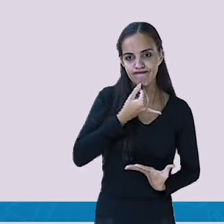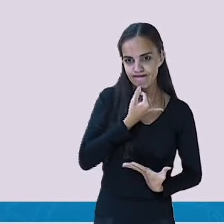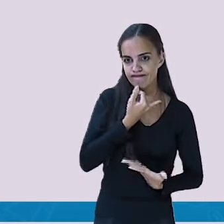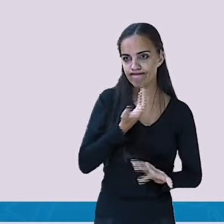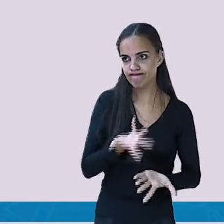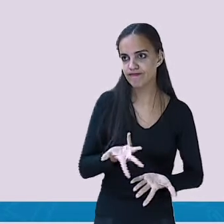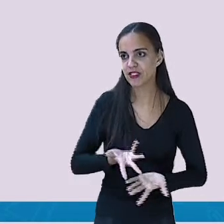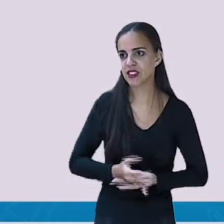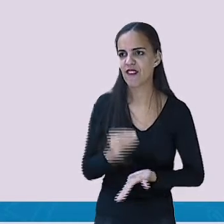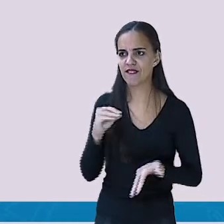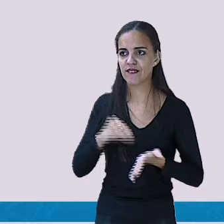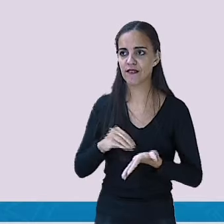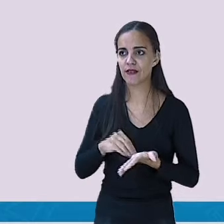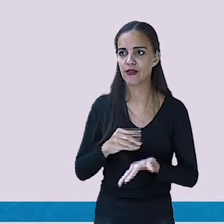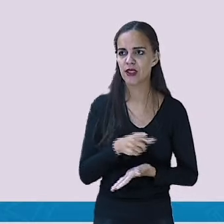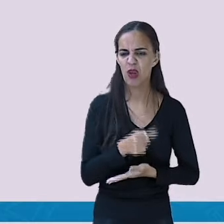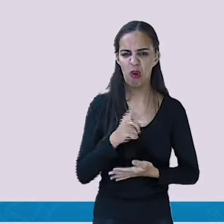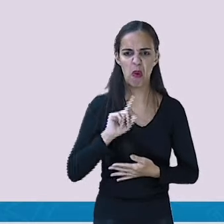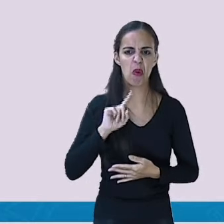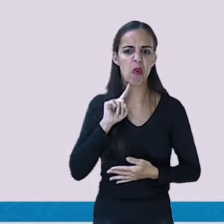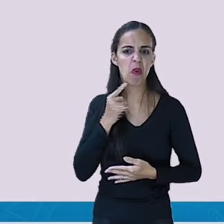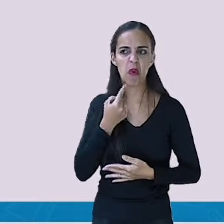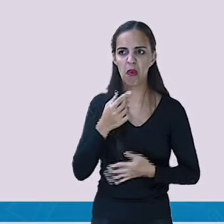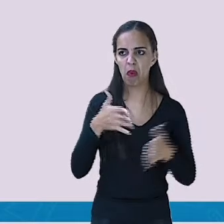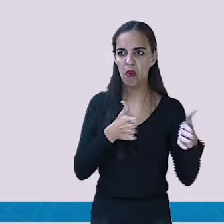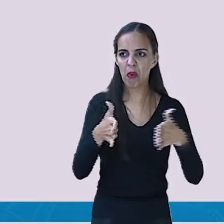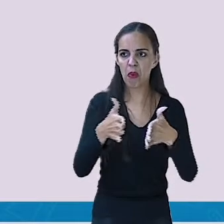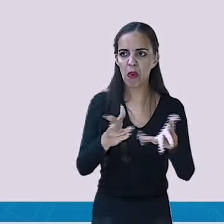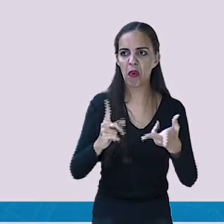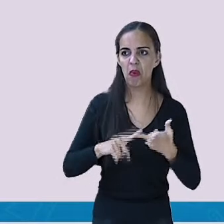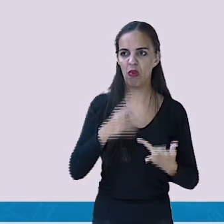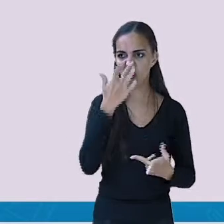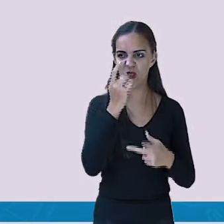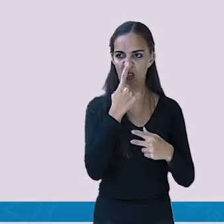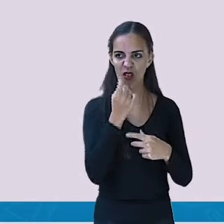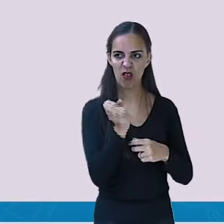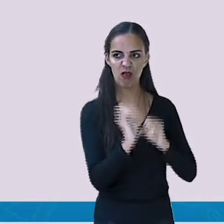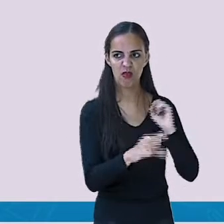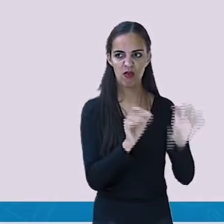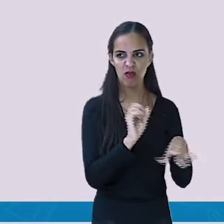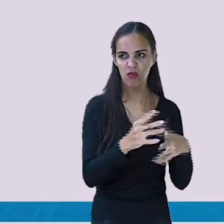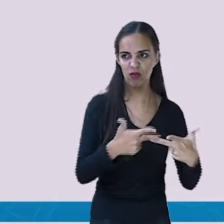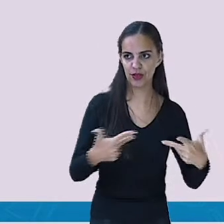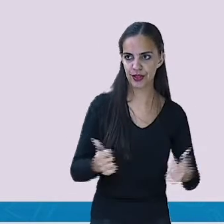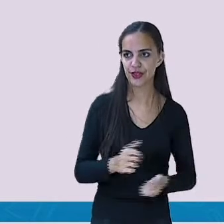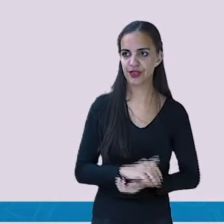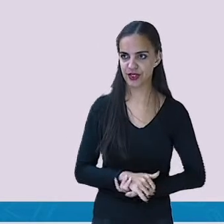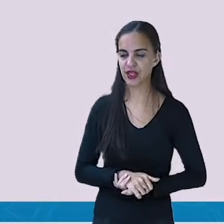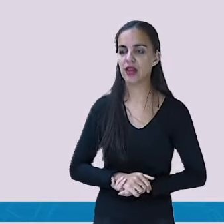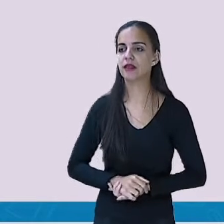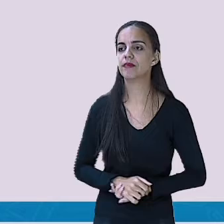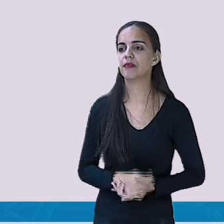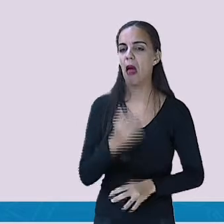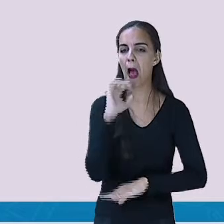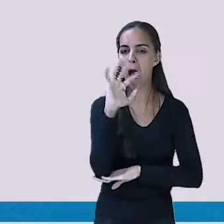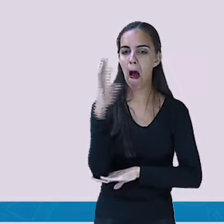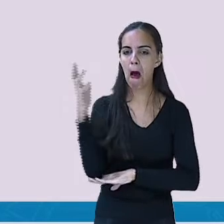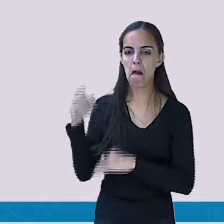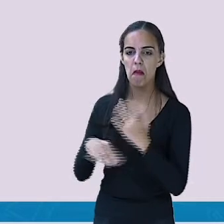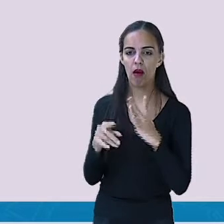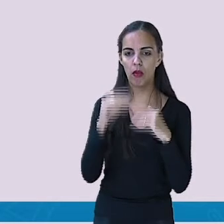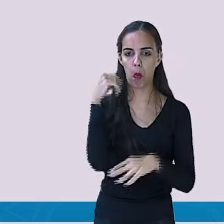água, tinha rio ou até mesmo braços de mar poluídos, né? O